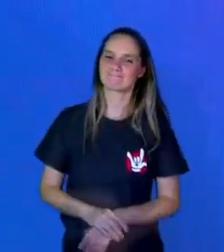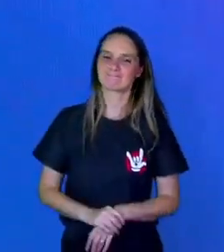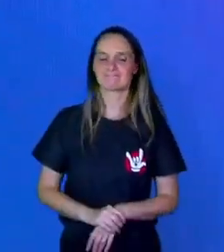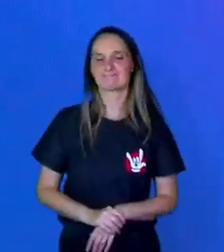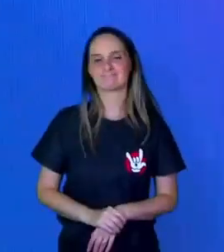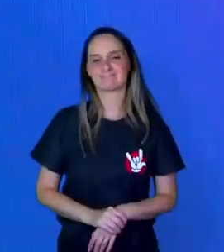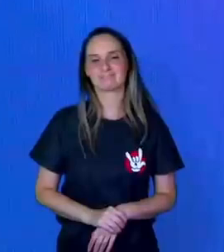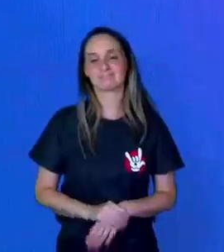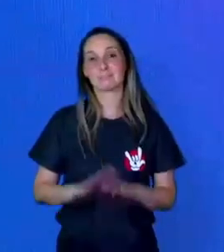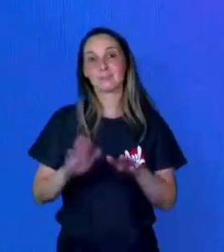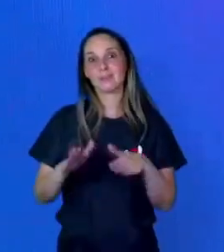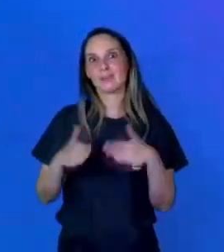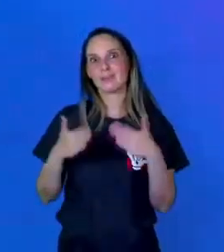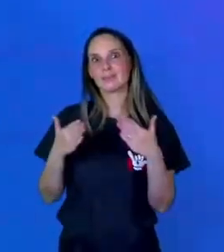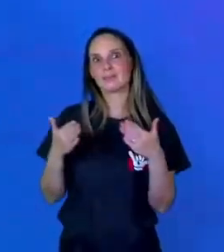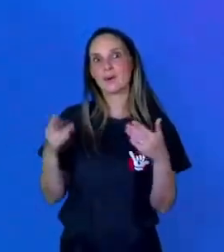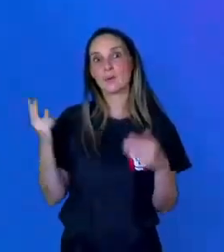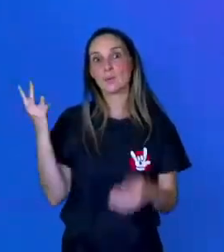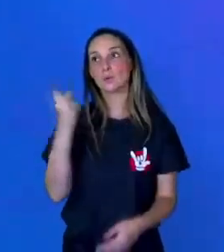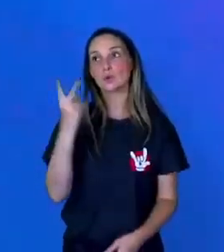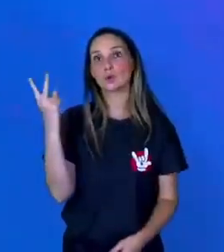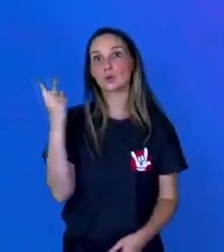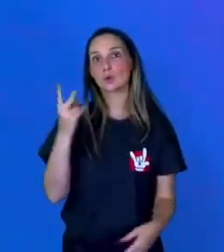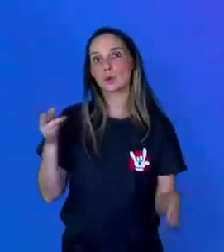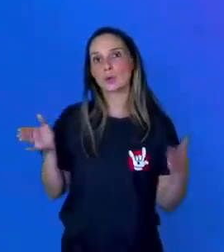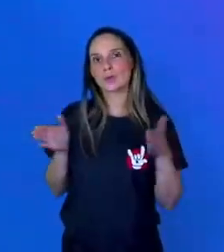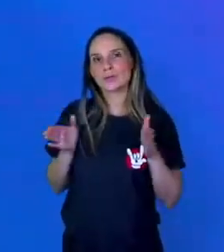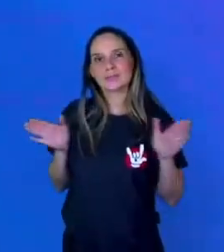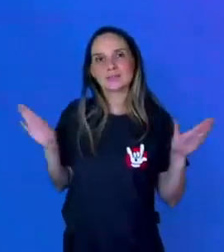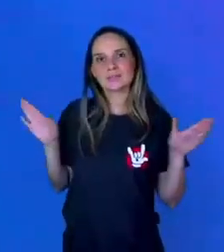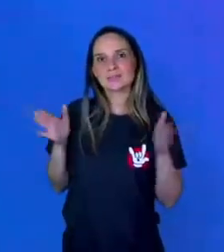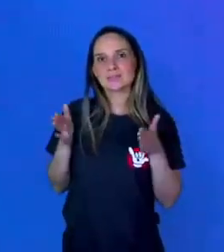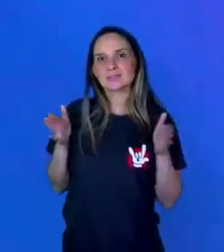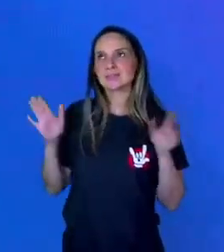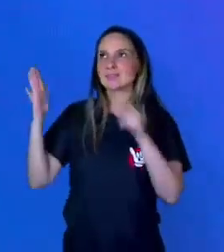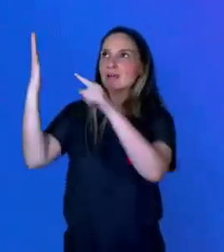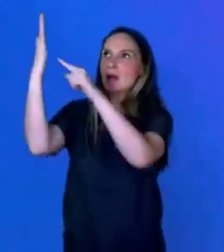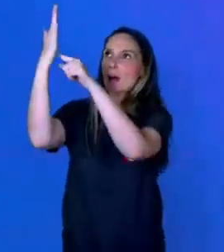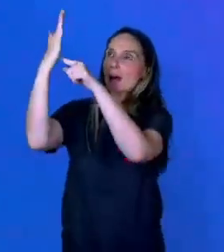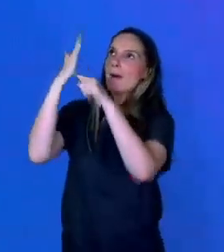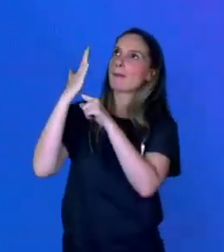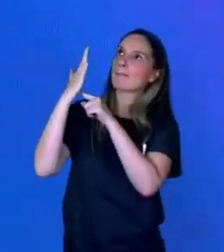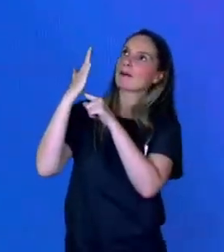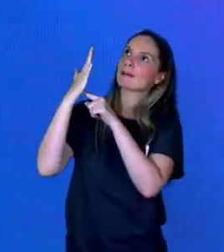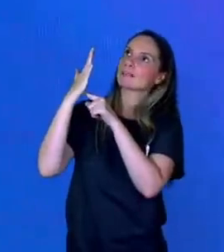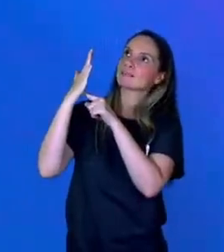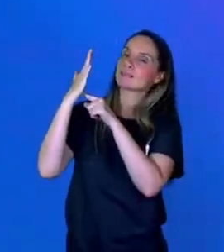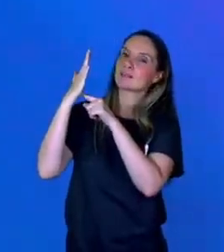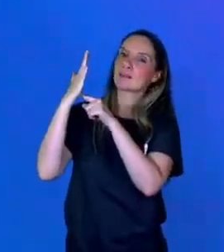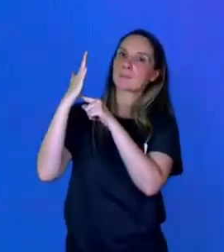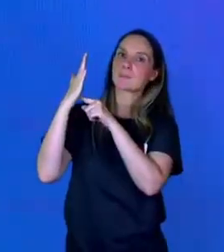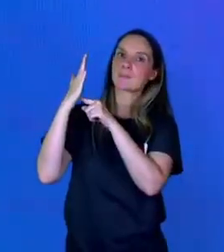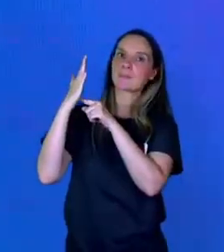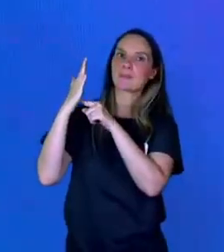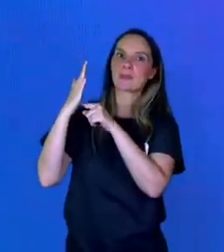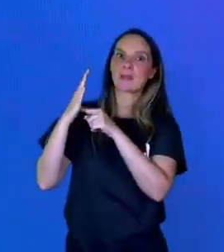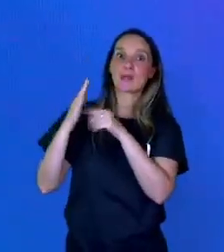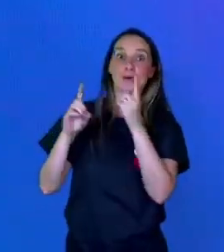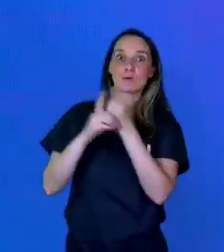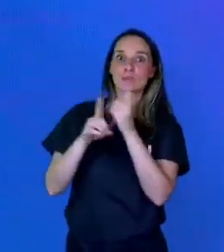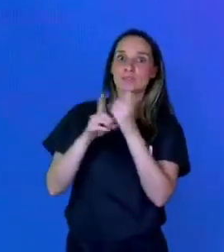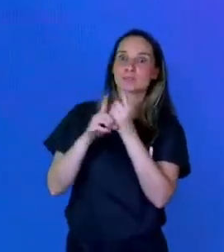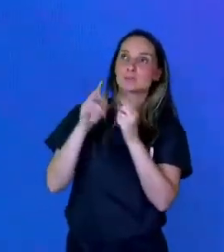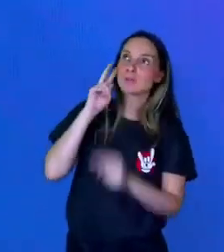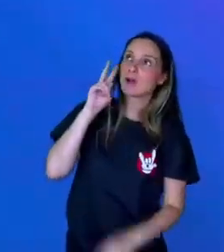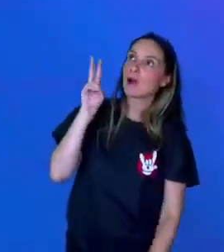Até que aparecem dois anjos. Eu acho que nessa hora só anjo para tirar os caras daquela situação. Porque os caras estavam olhando para o céu, e eu não sei